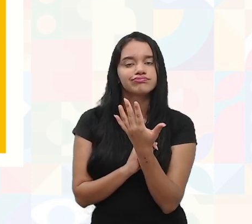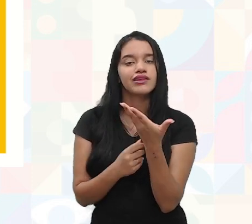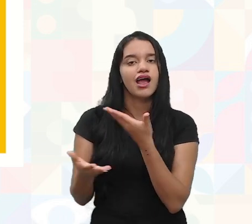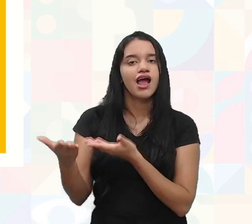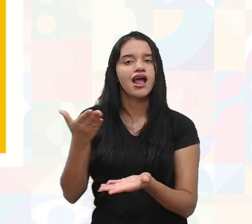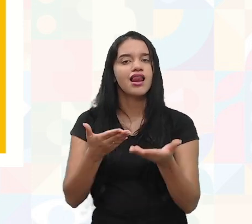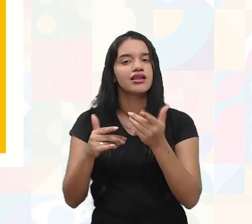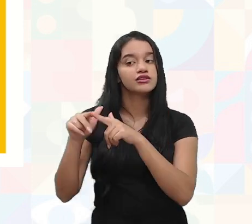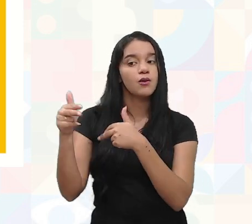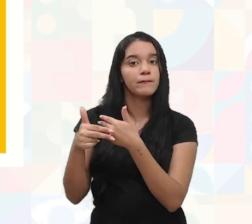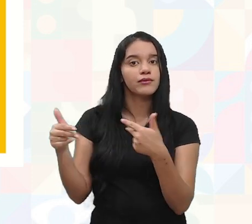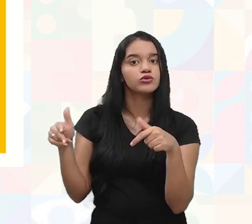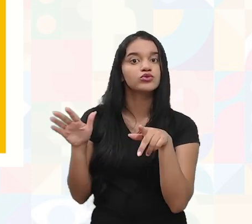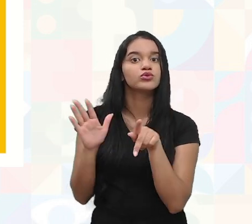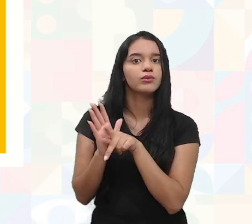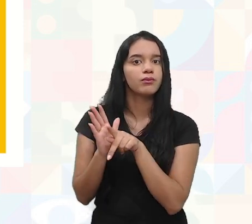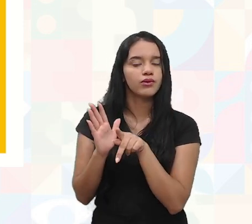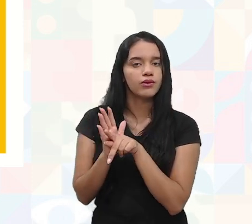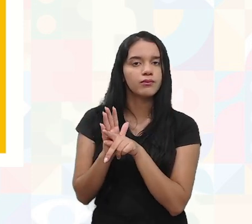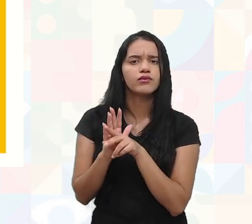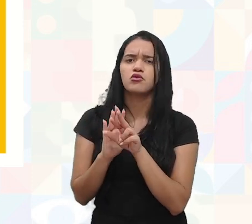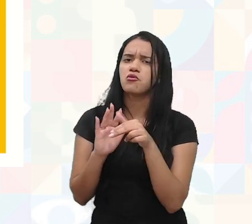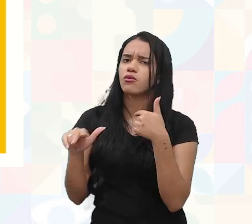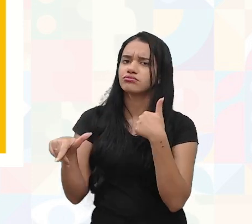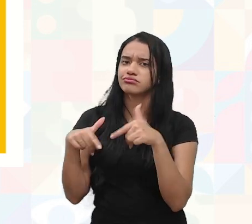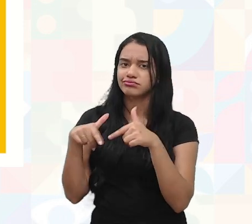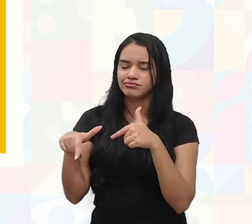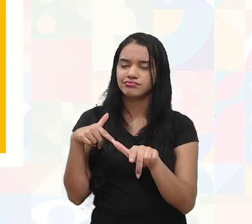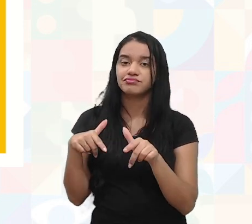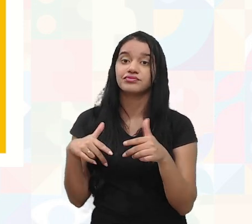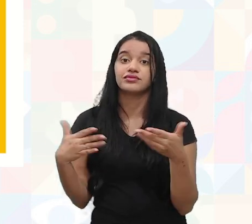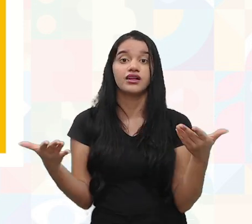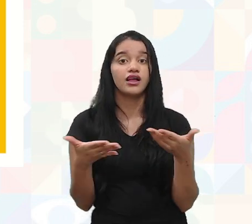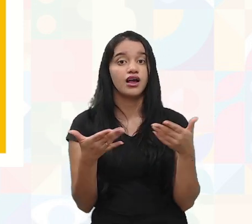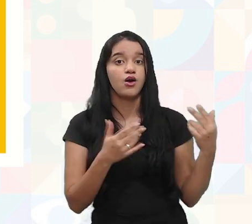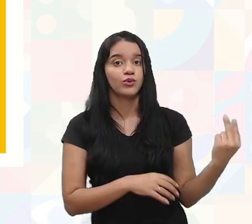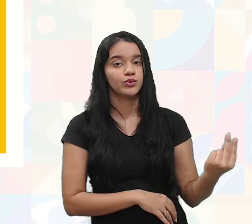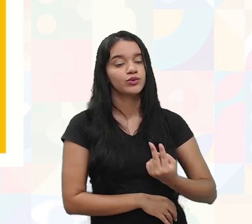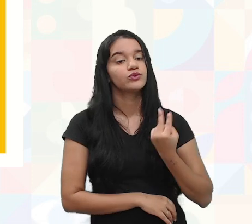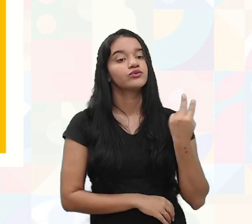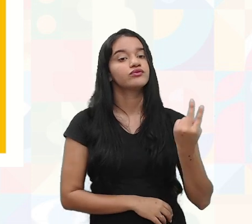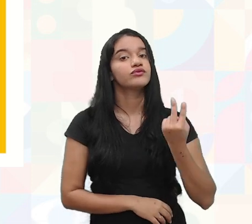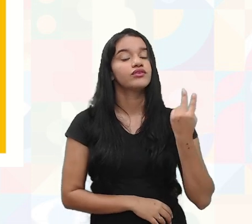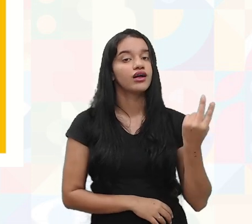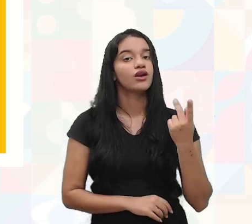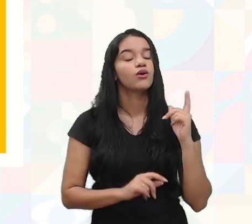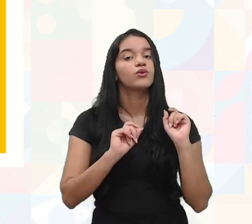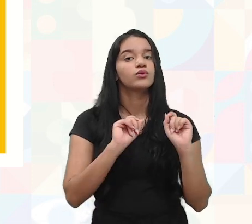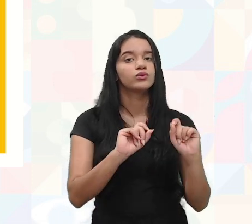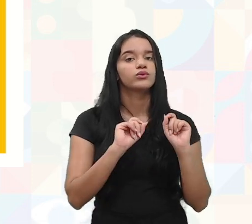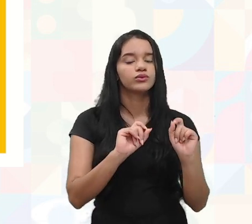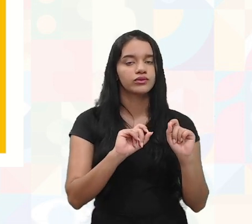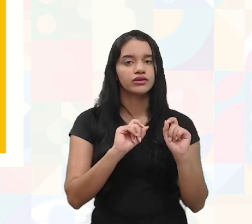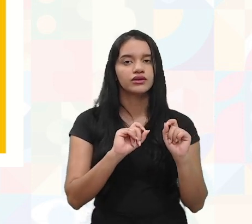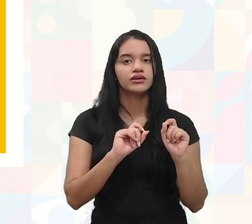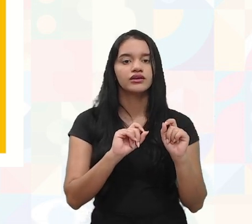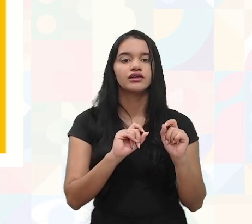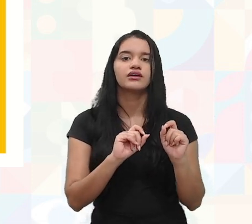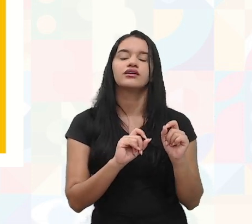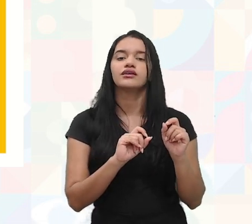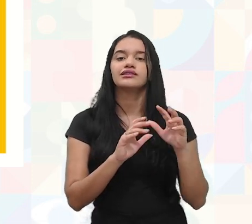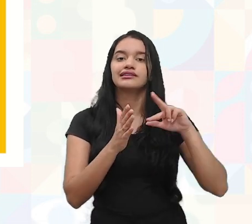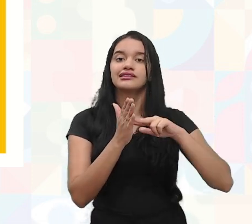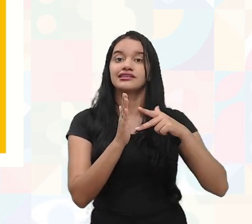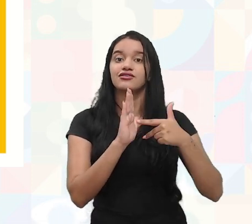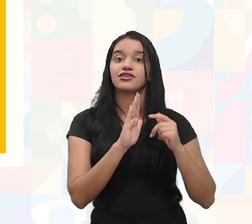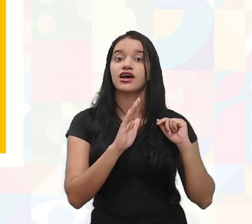relacionada àquele produto ou àquele serviço. Já o valor, né, o significado que a gente adotou na